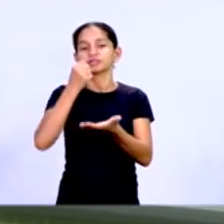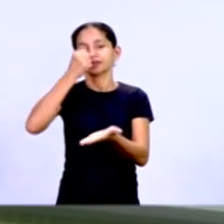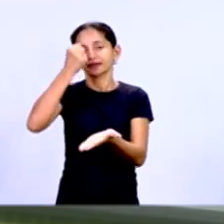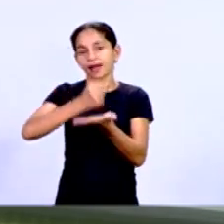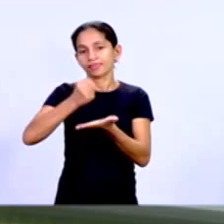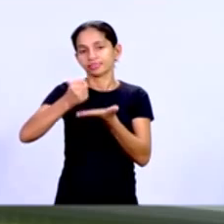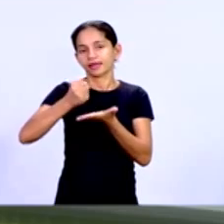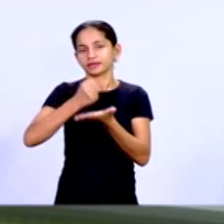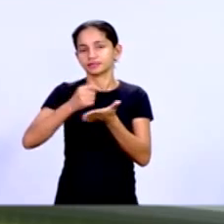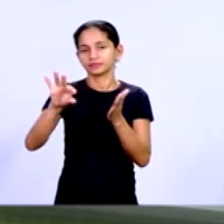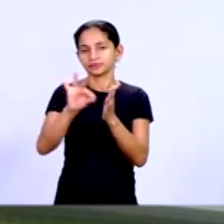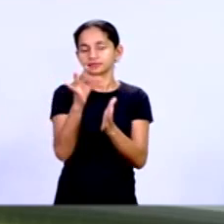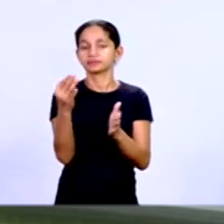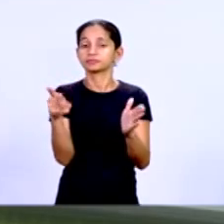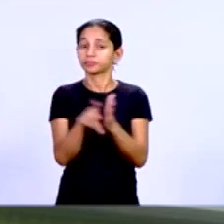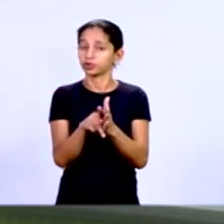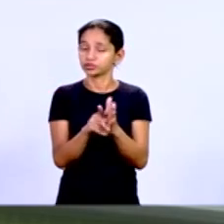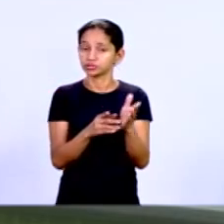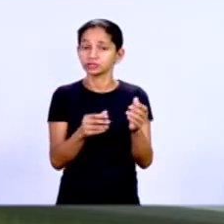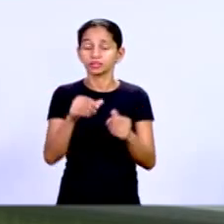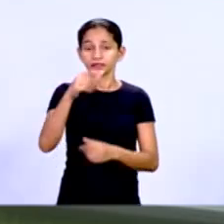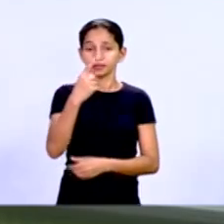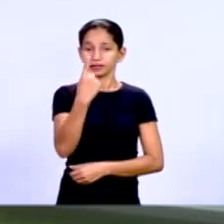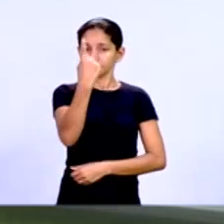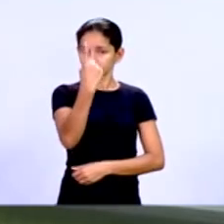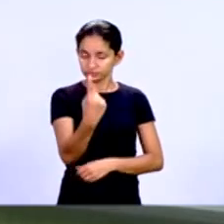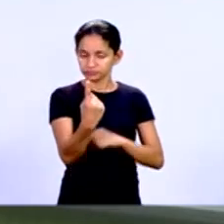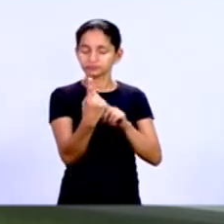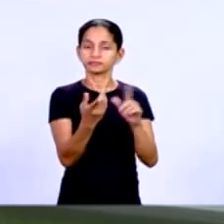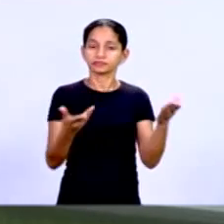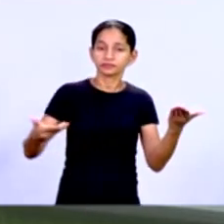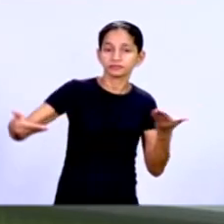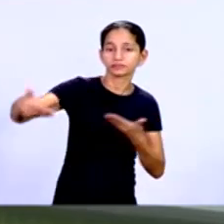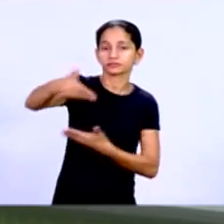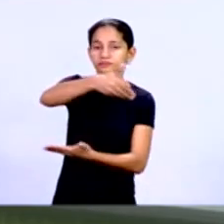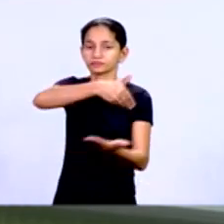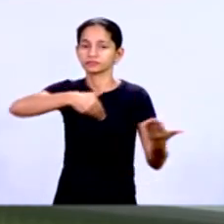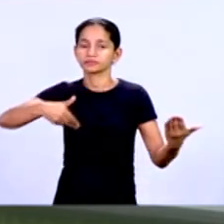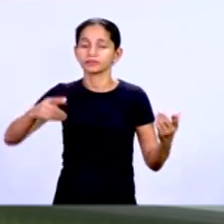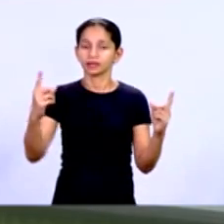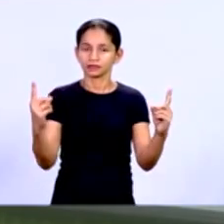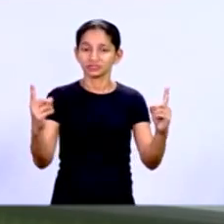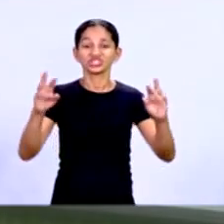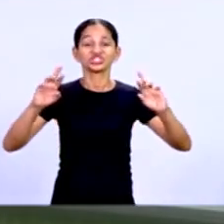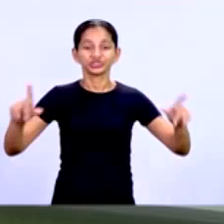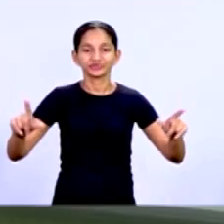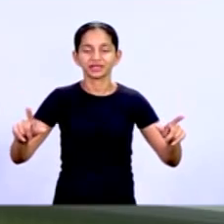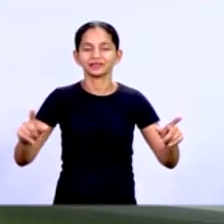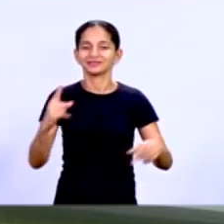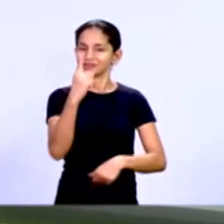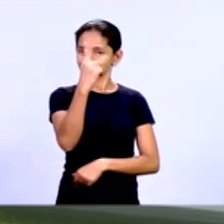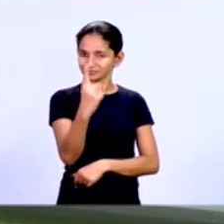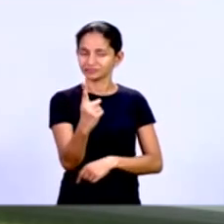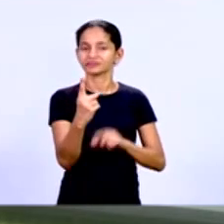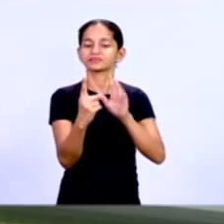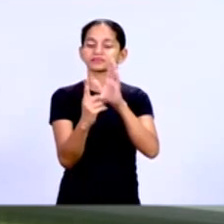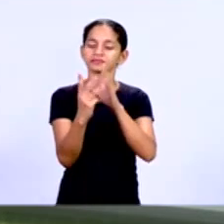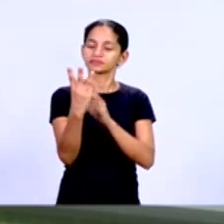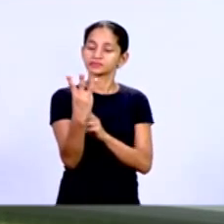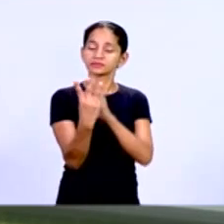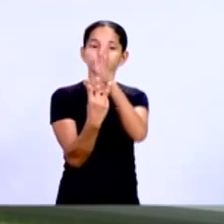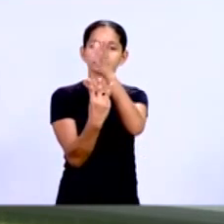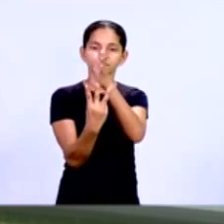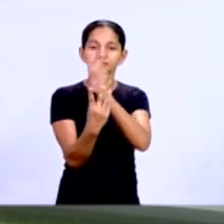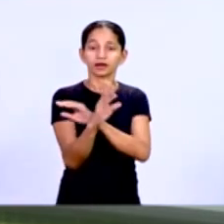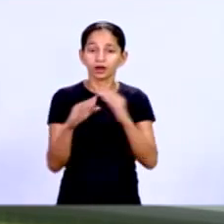Ele é um intermediário, porque não pode uma pessoa chegar lá e fazer direto com a empresa, porque ele descaracteriza a transação feita via